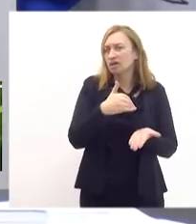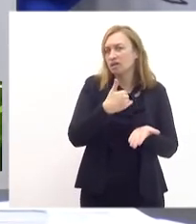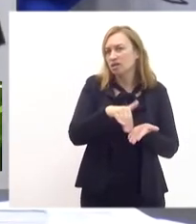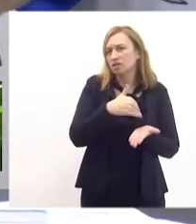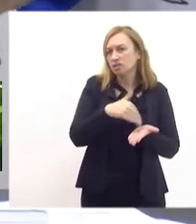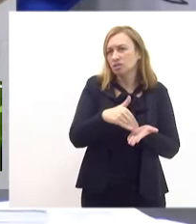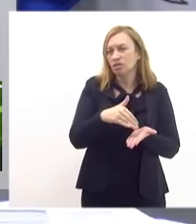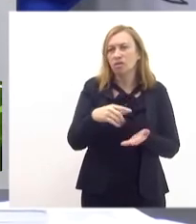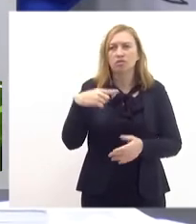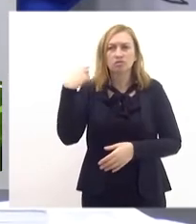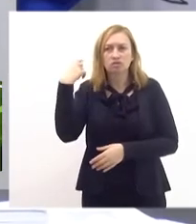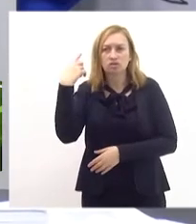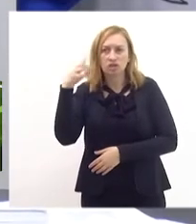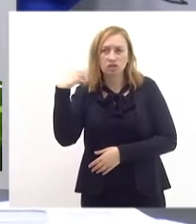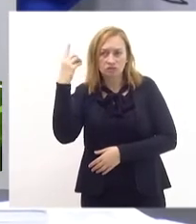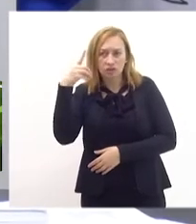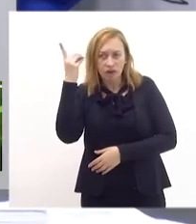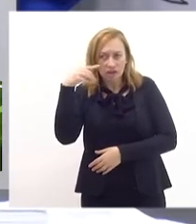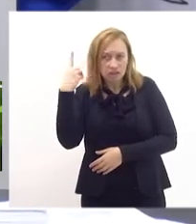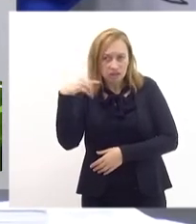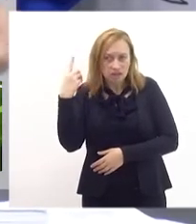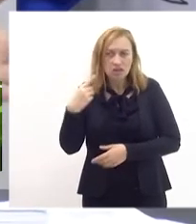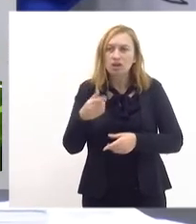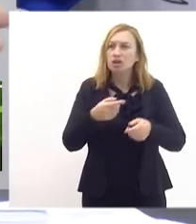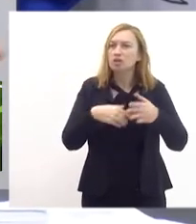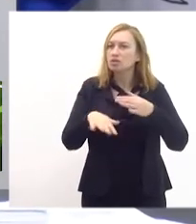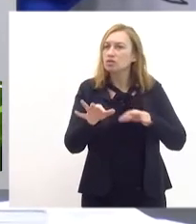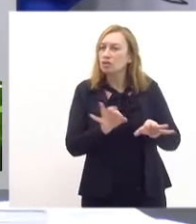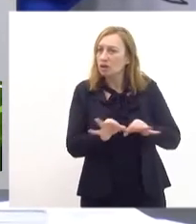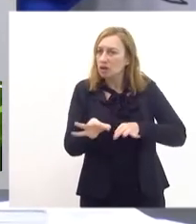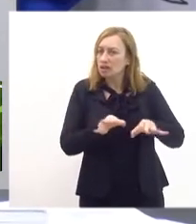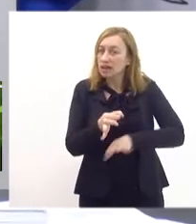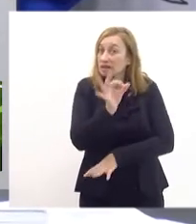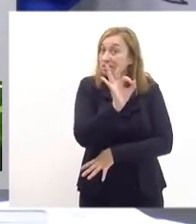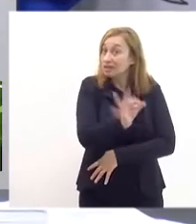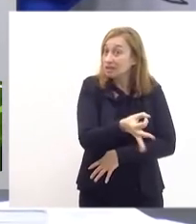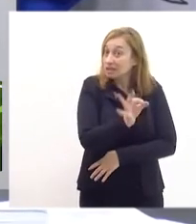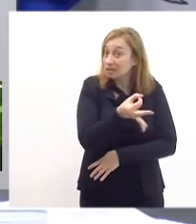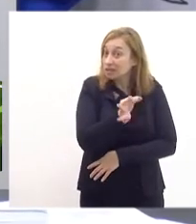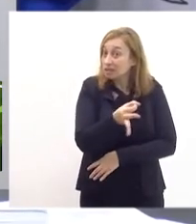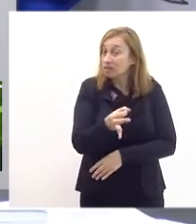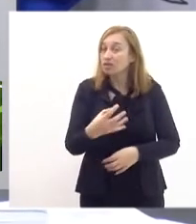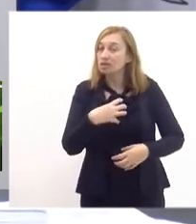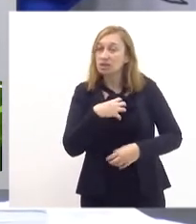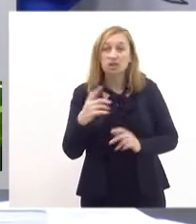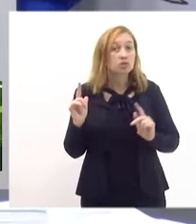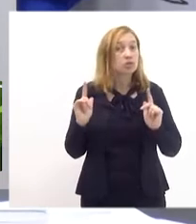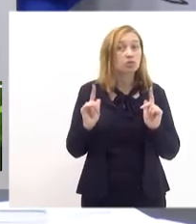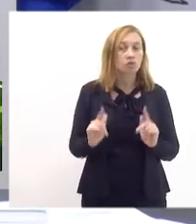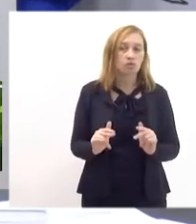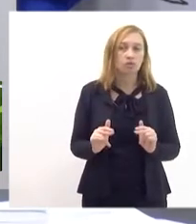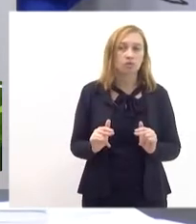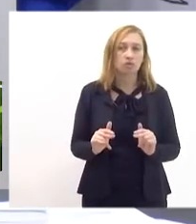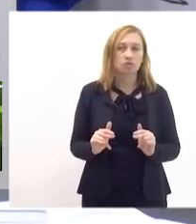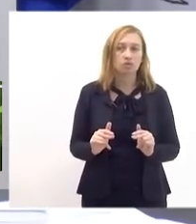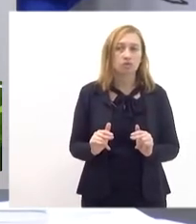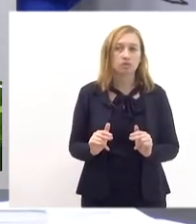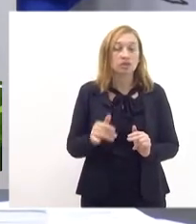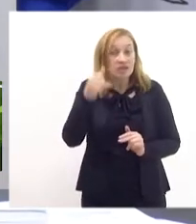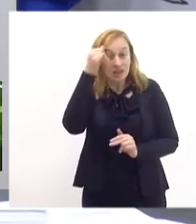que se organizaram exatamente nesse sentido